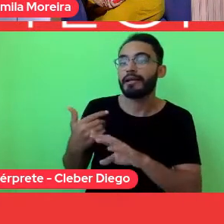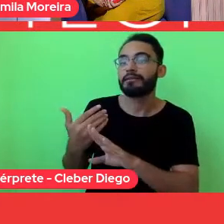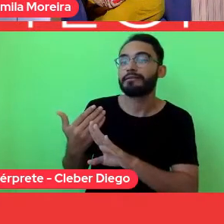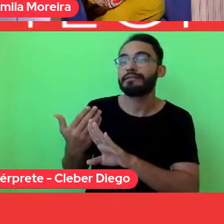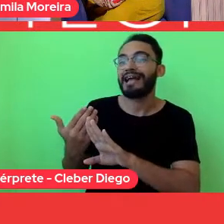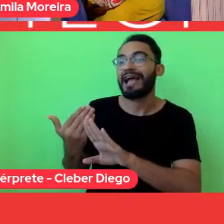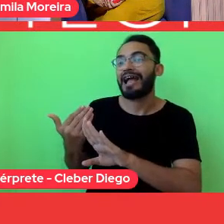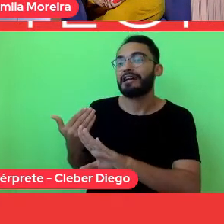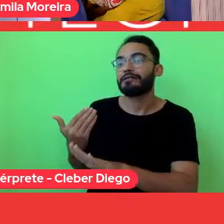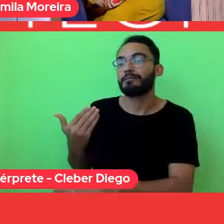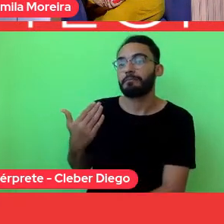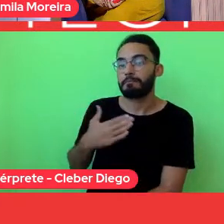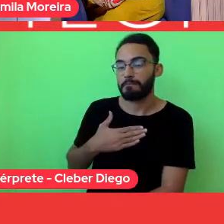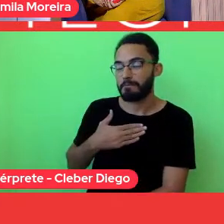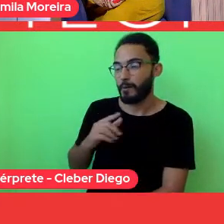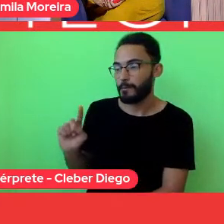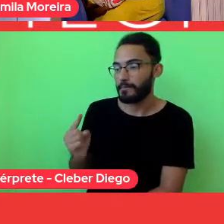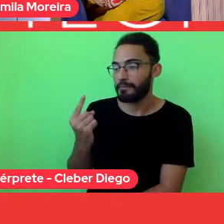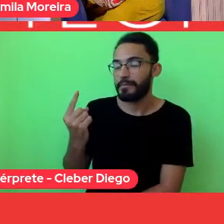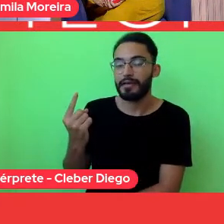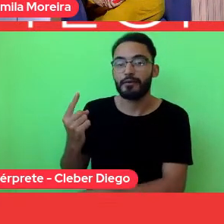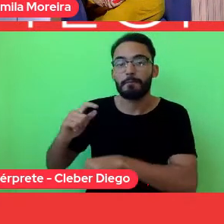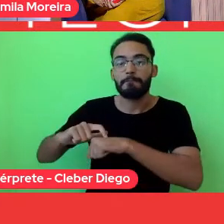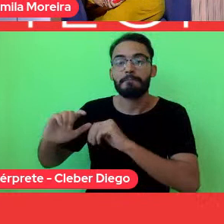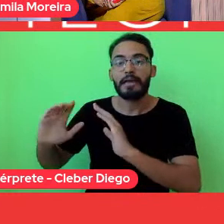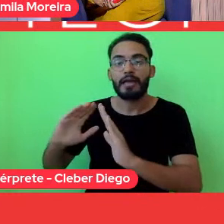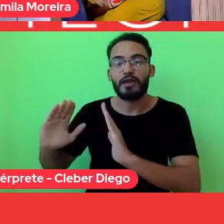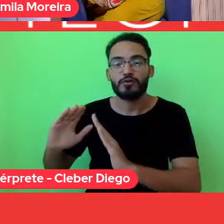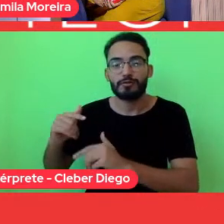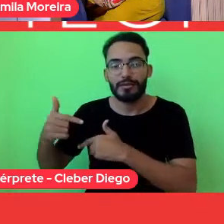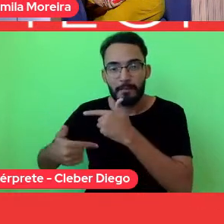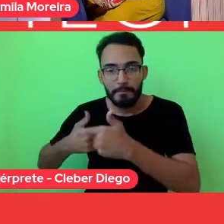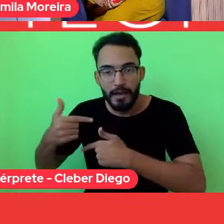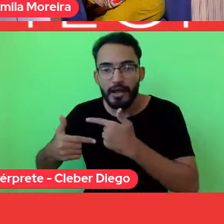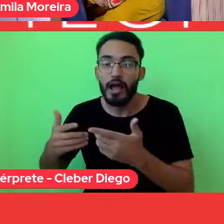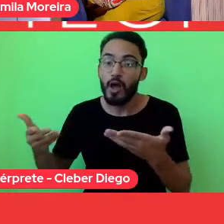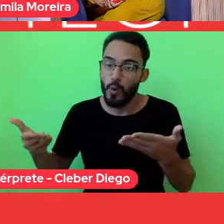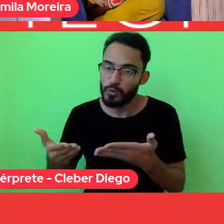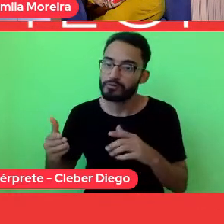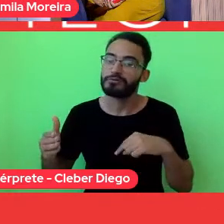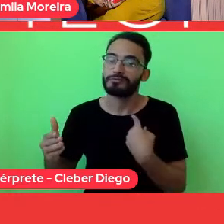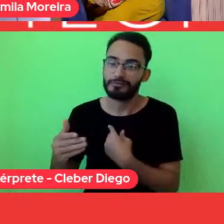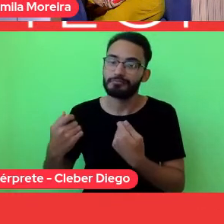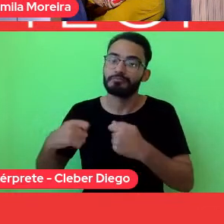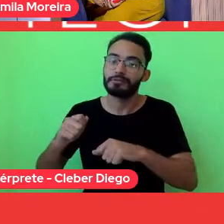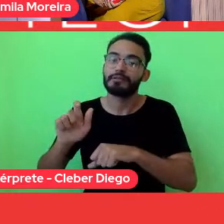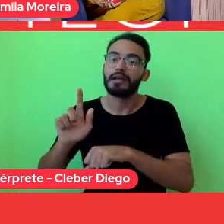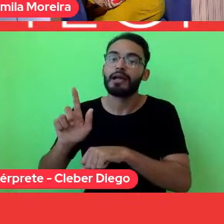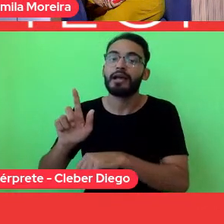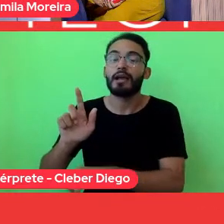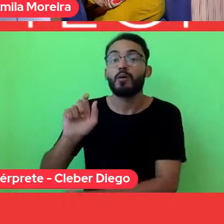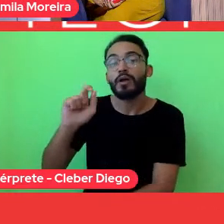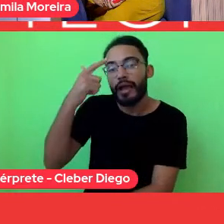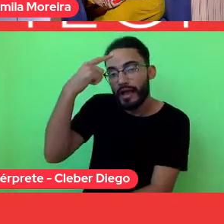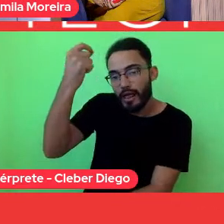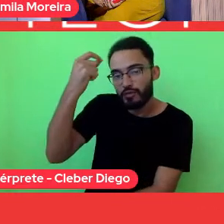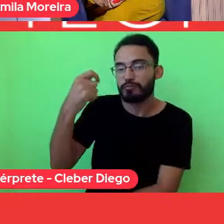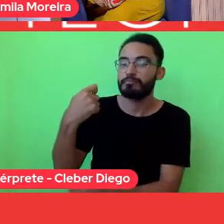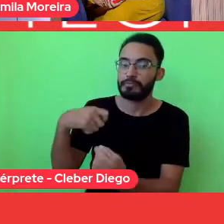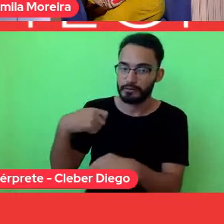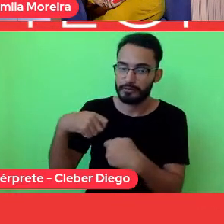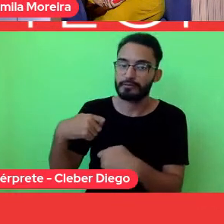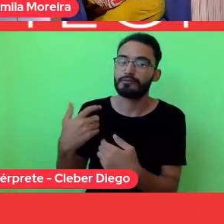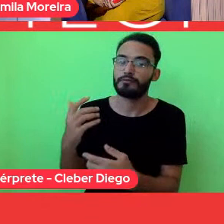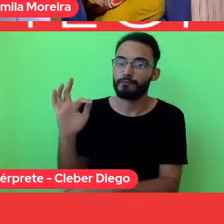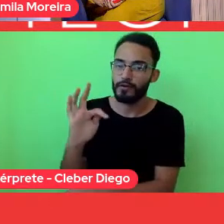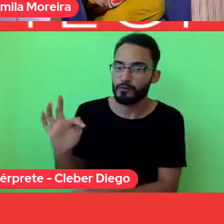no meio do meu primeiro período, e hoje a gente precisa ter uma graduação para ter um emprego, para ter